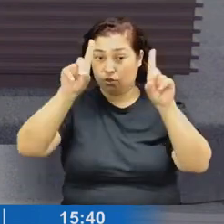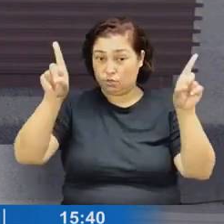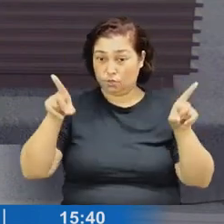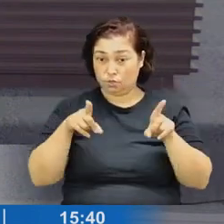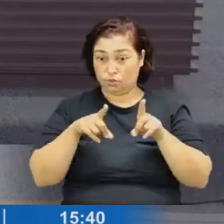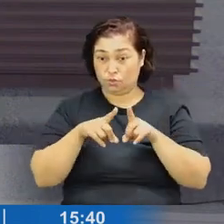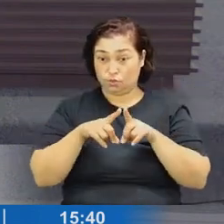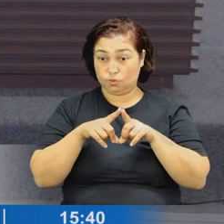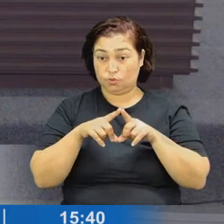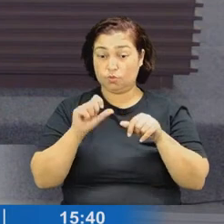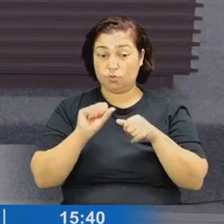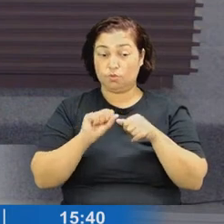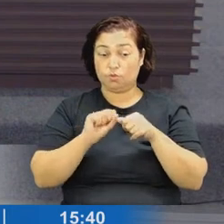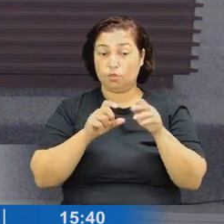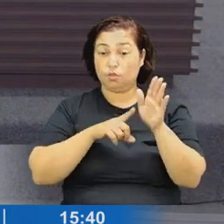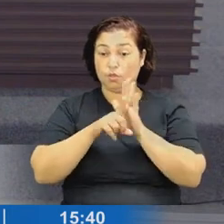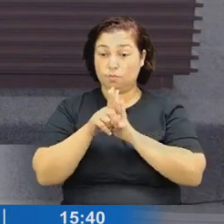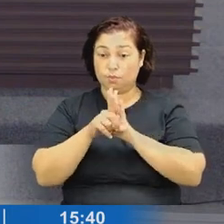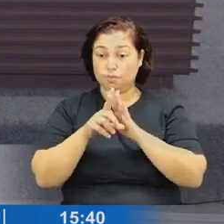certo